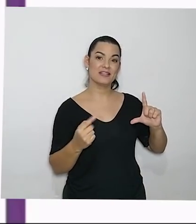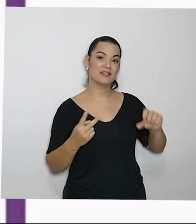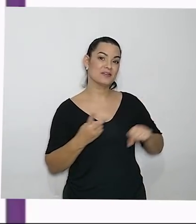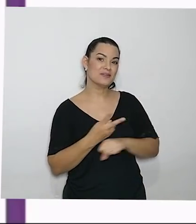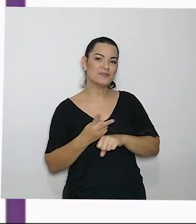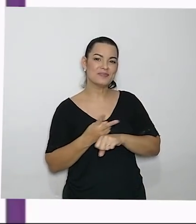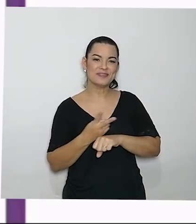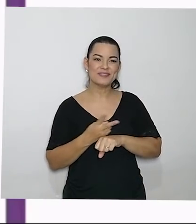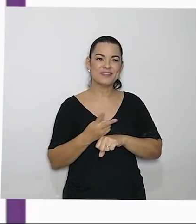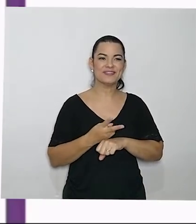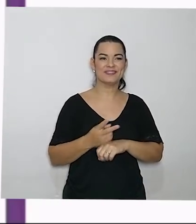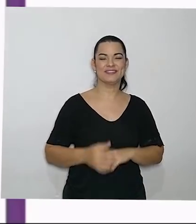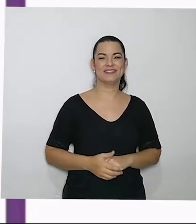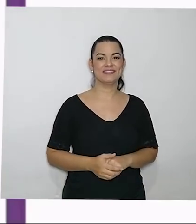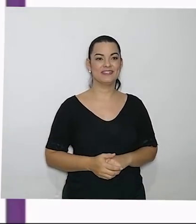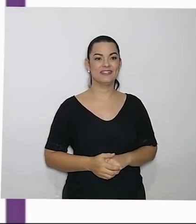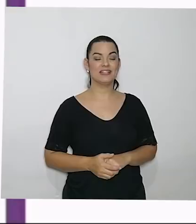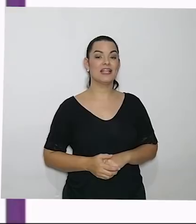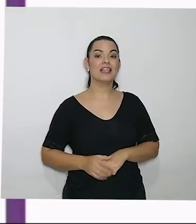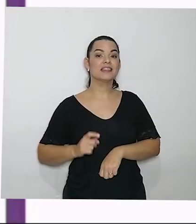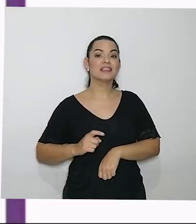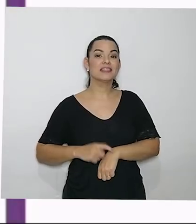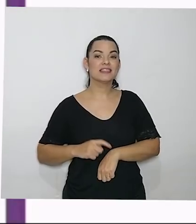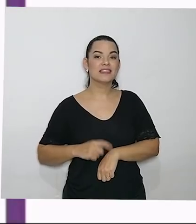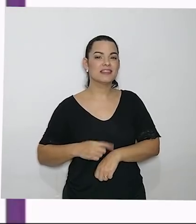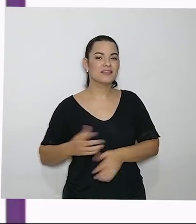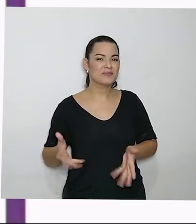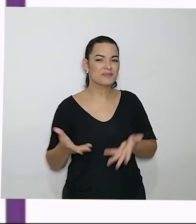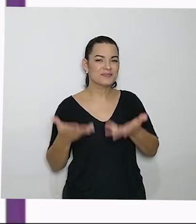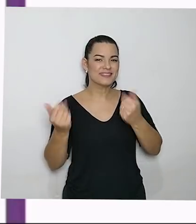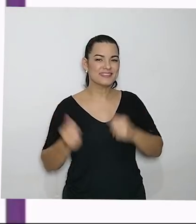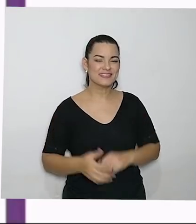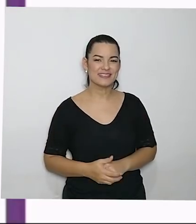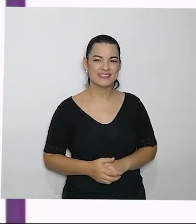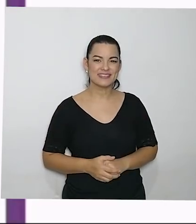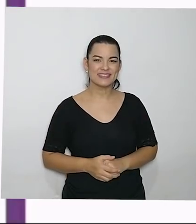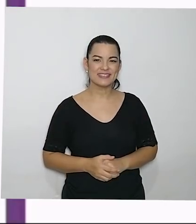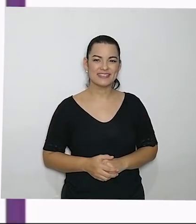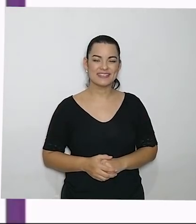para encontrar. Tempo para vocês.